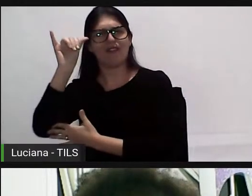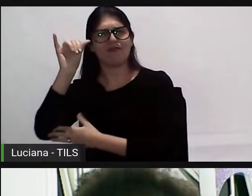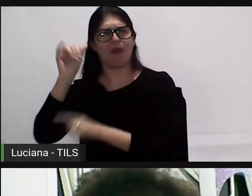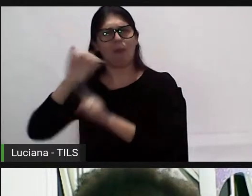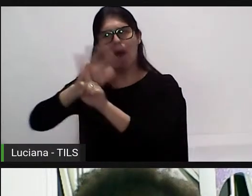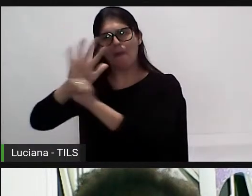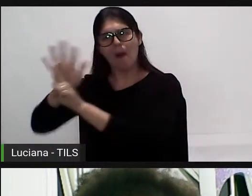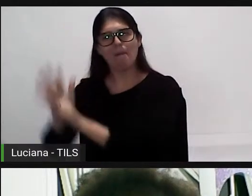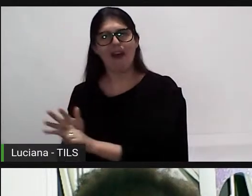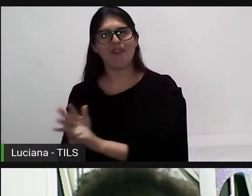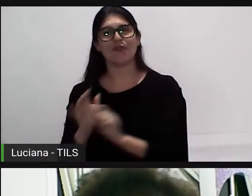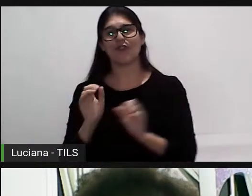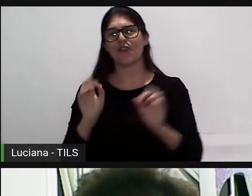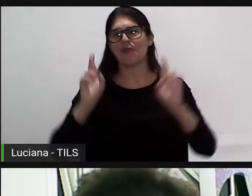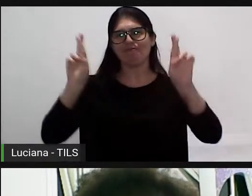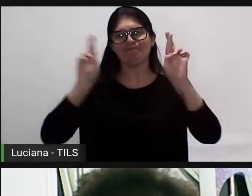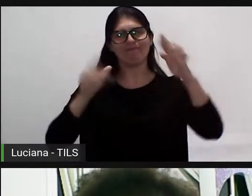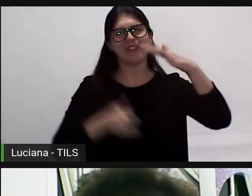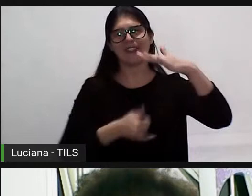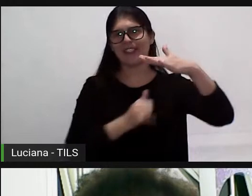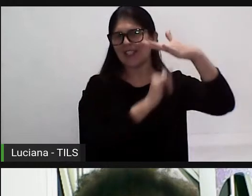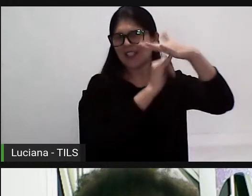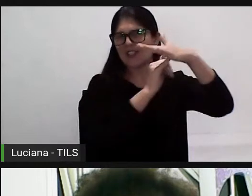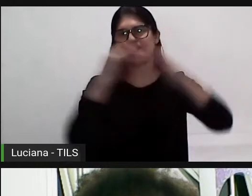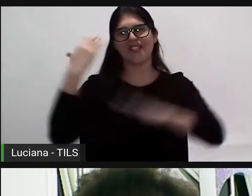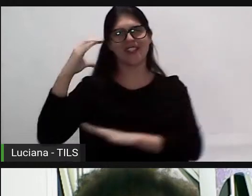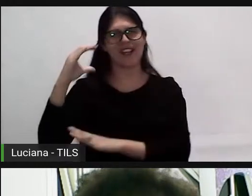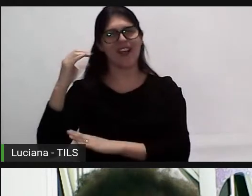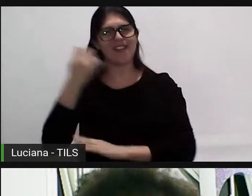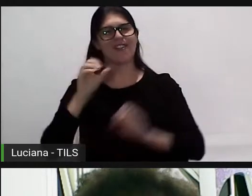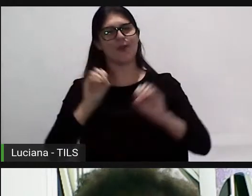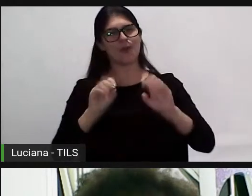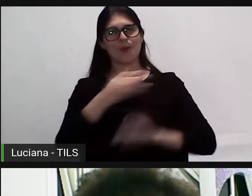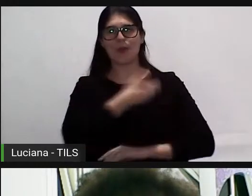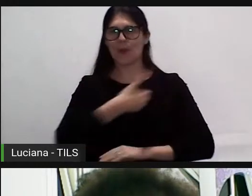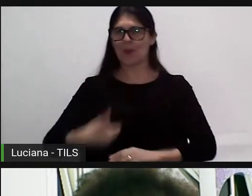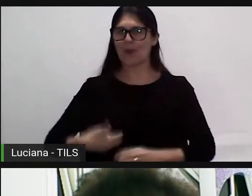SUS, viva o IFE, a educação pública. Obrigada a todos.